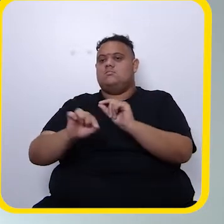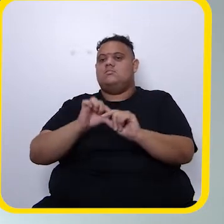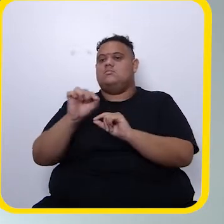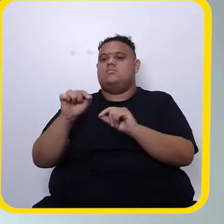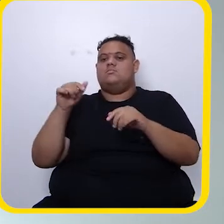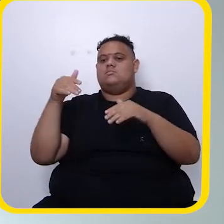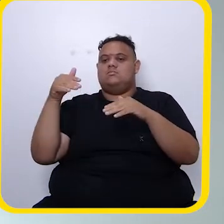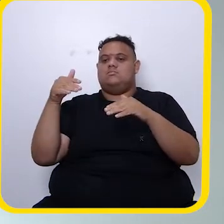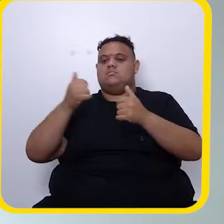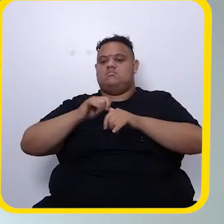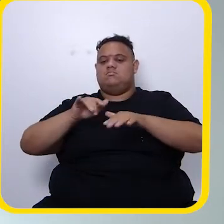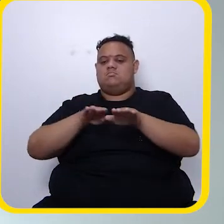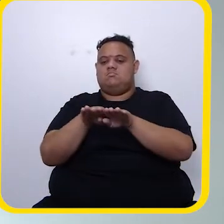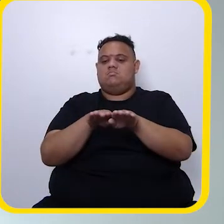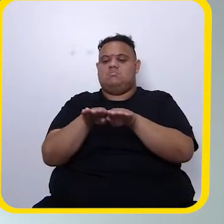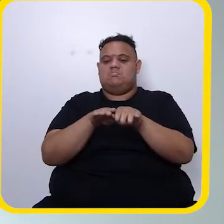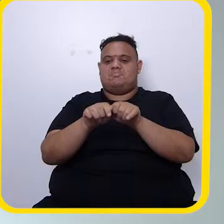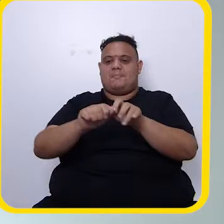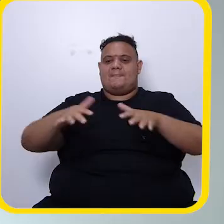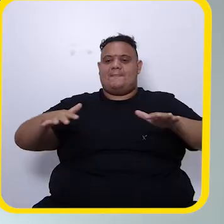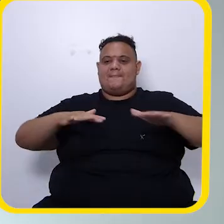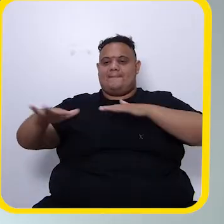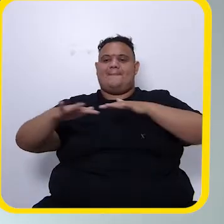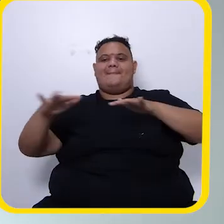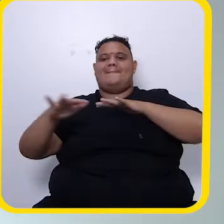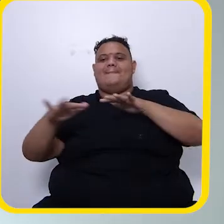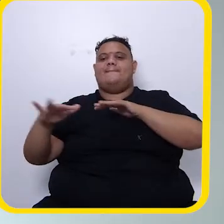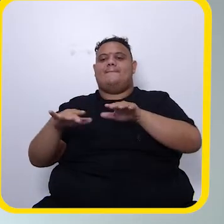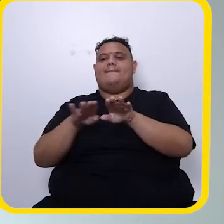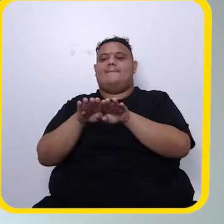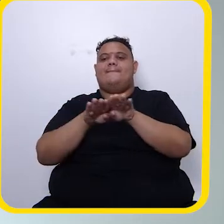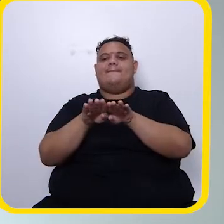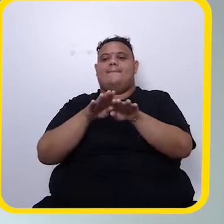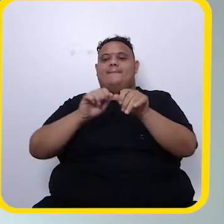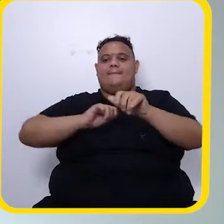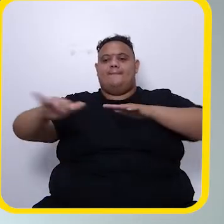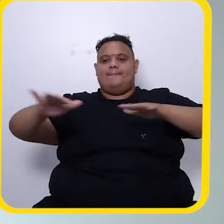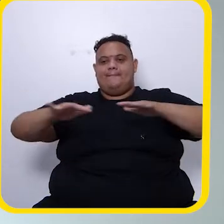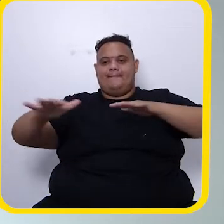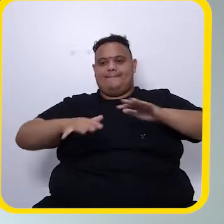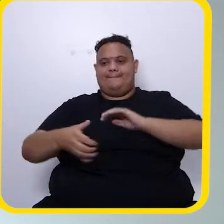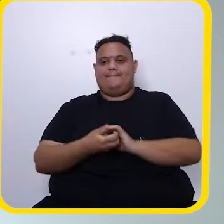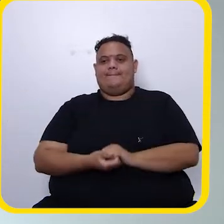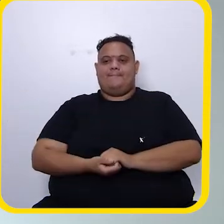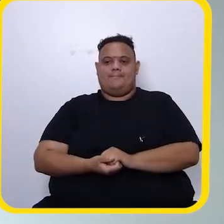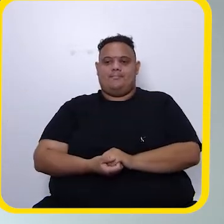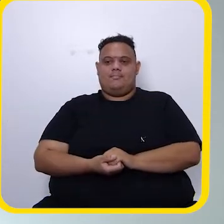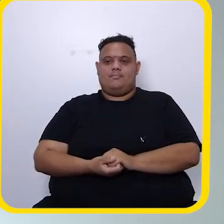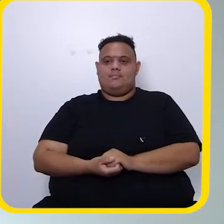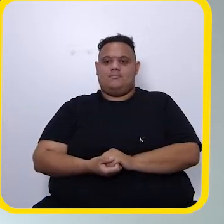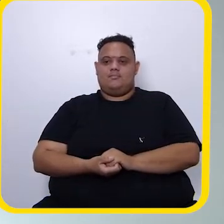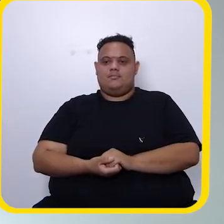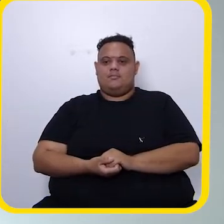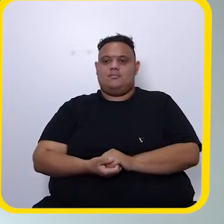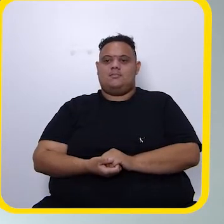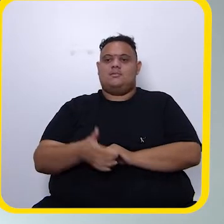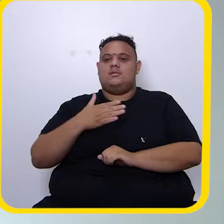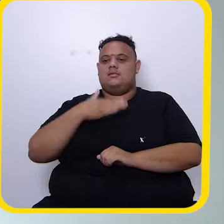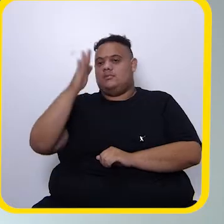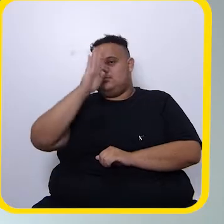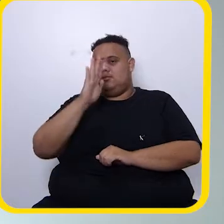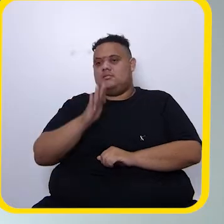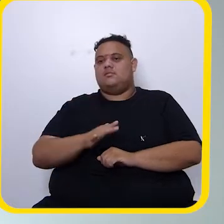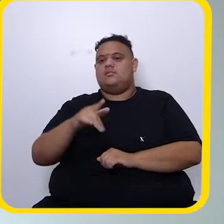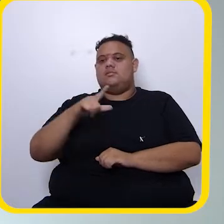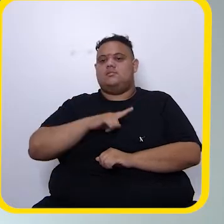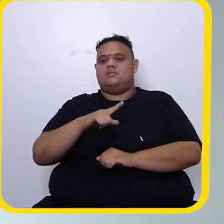de frequentes abalos sísmicos, né, que frequentemente, né, condenam várias pessoas que vivem nesse país, né? O